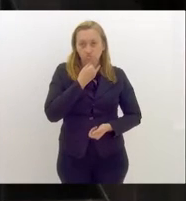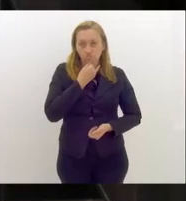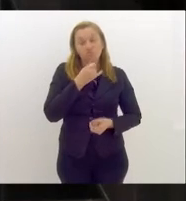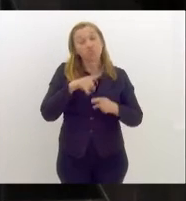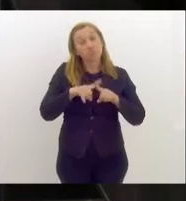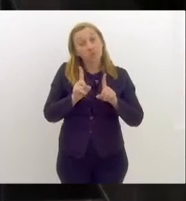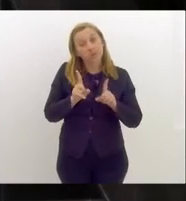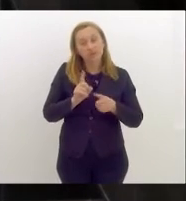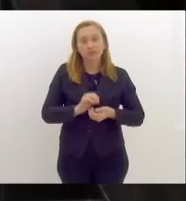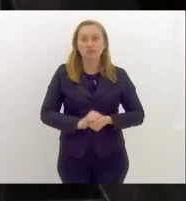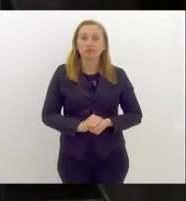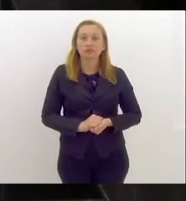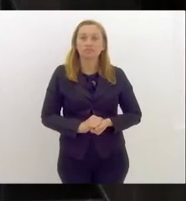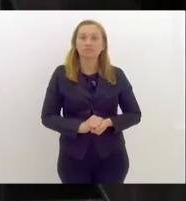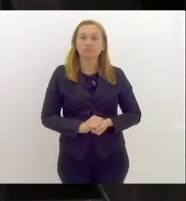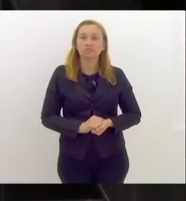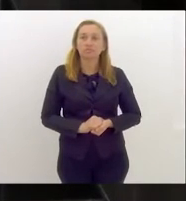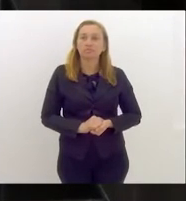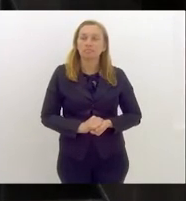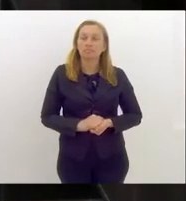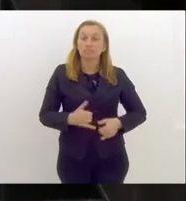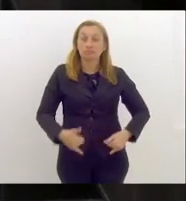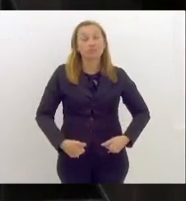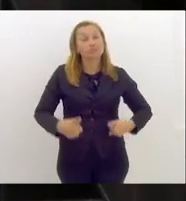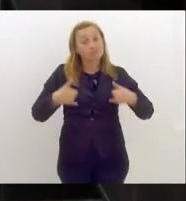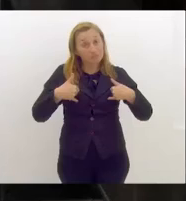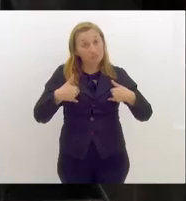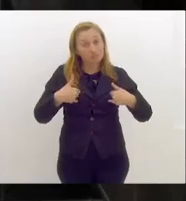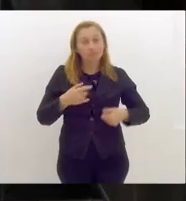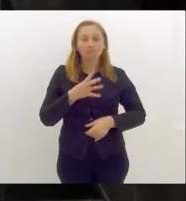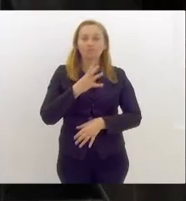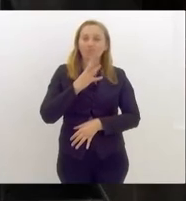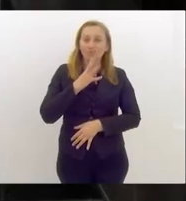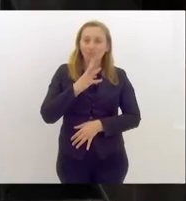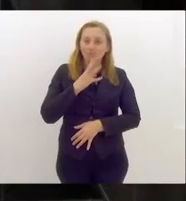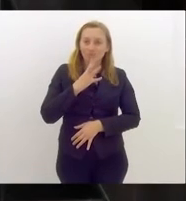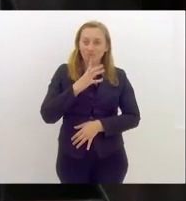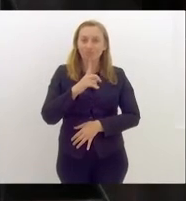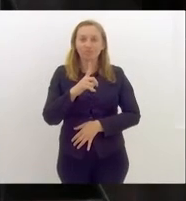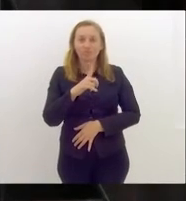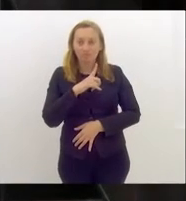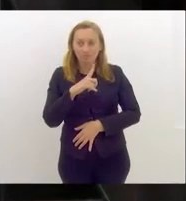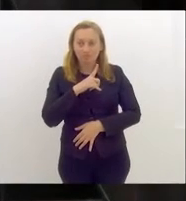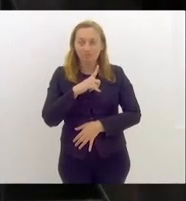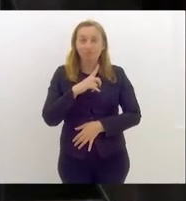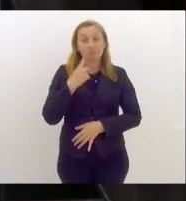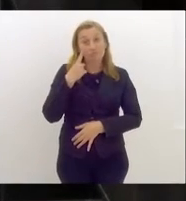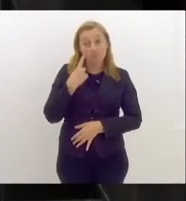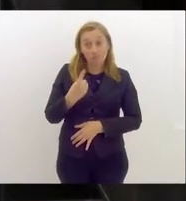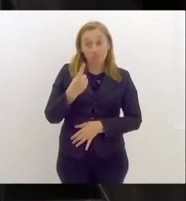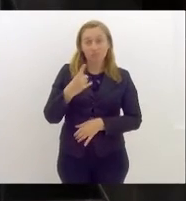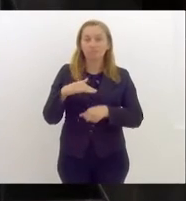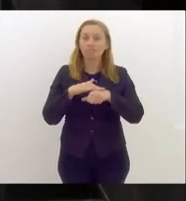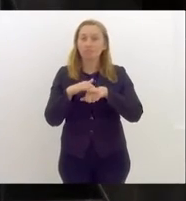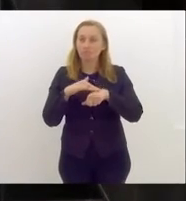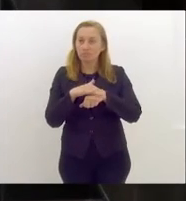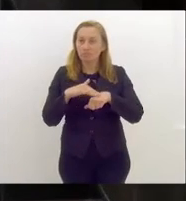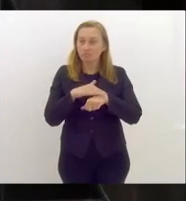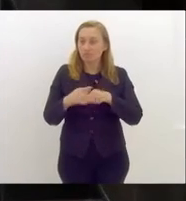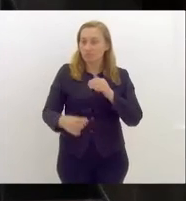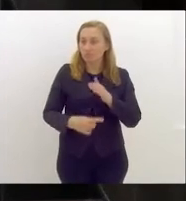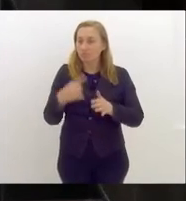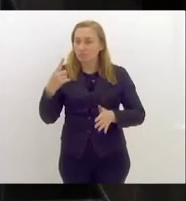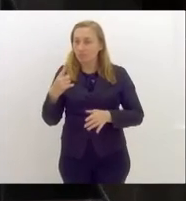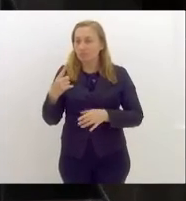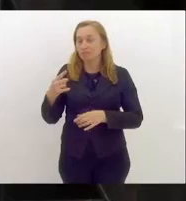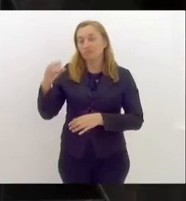ao mesmo tempo com orgulho de ter conhecido de ter assistido de ter conversado com ela uma vez em